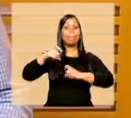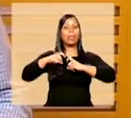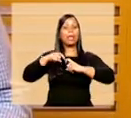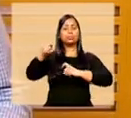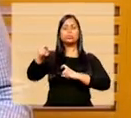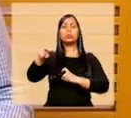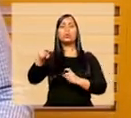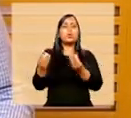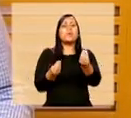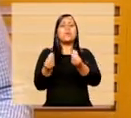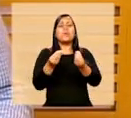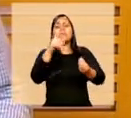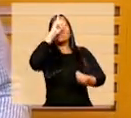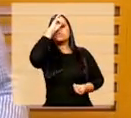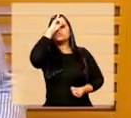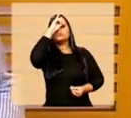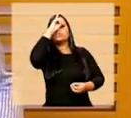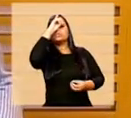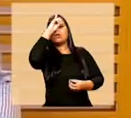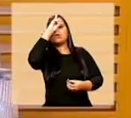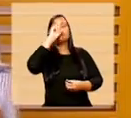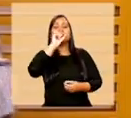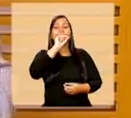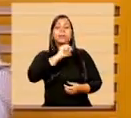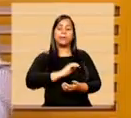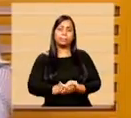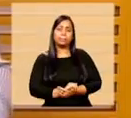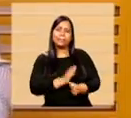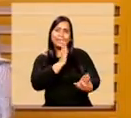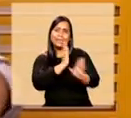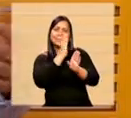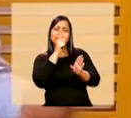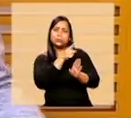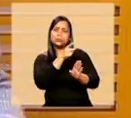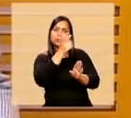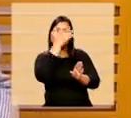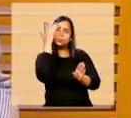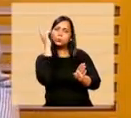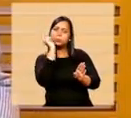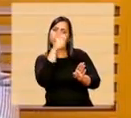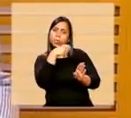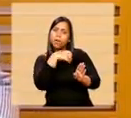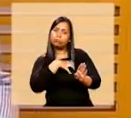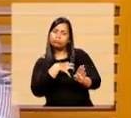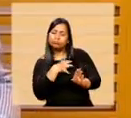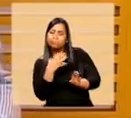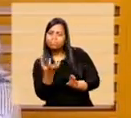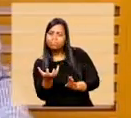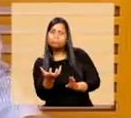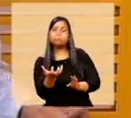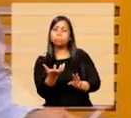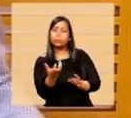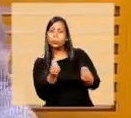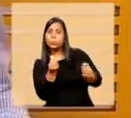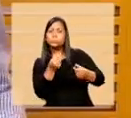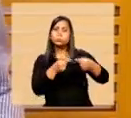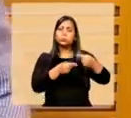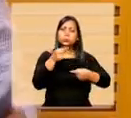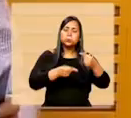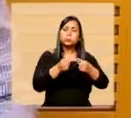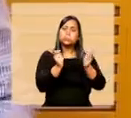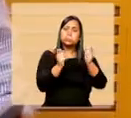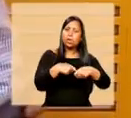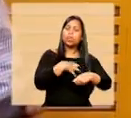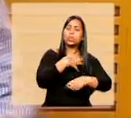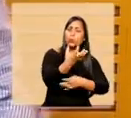lá do HB. Doutor, como é que é feita nos hospitais uma identificação dos possíveis doadores? Quando se começa a discutir